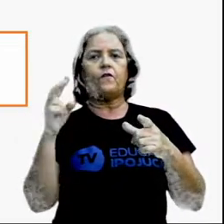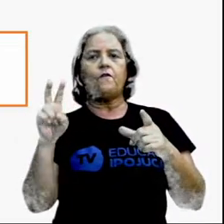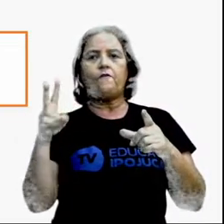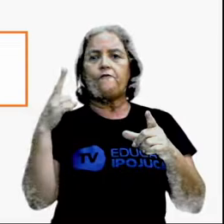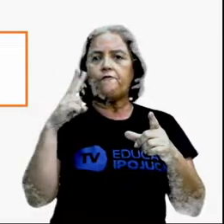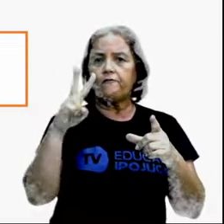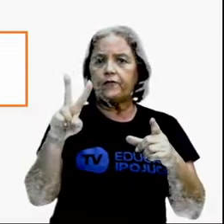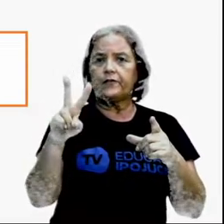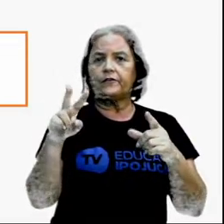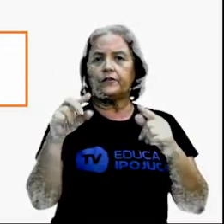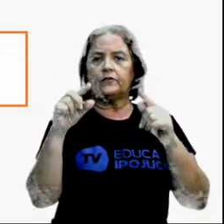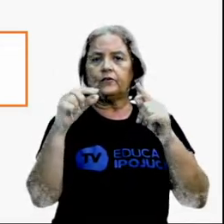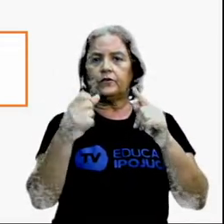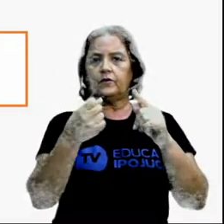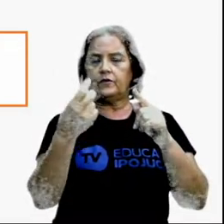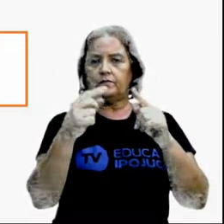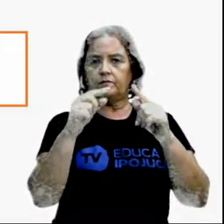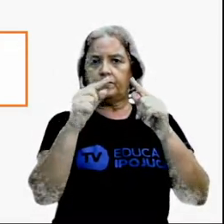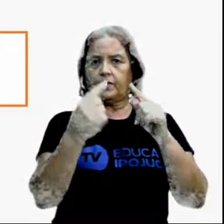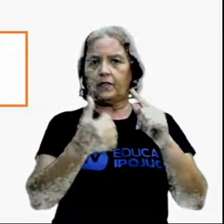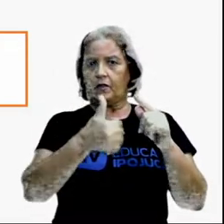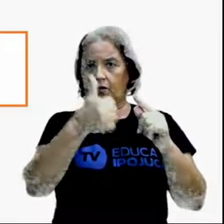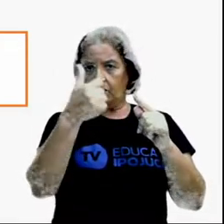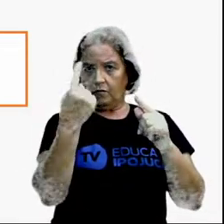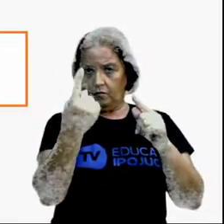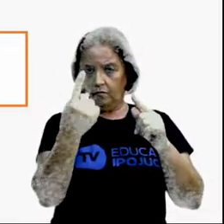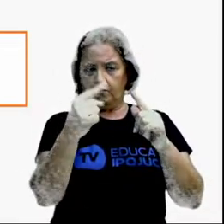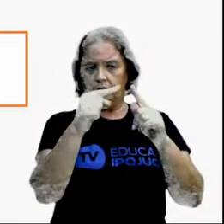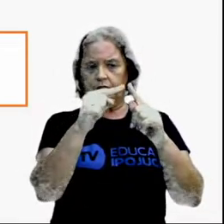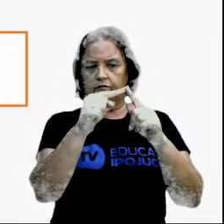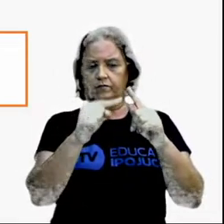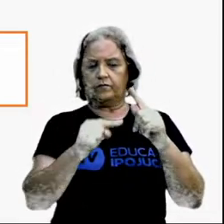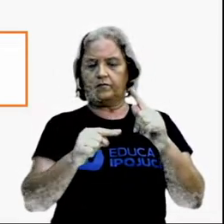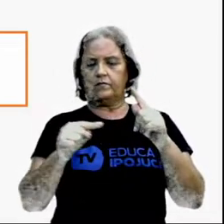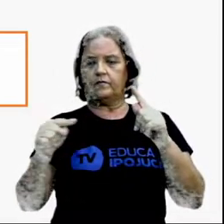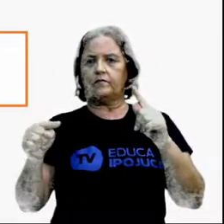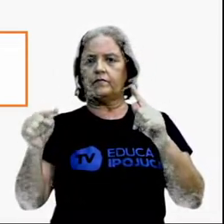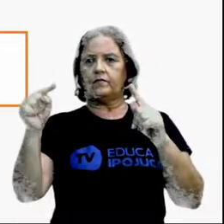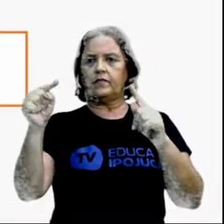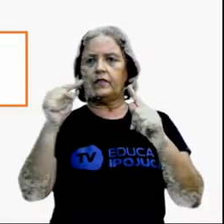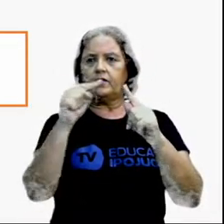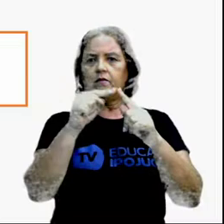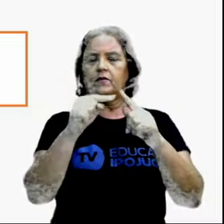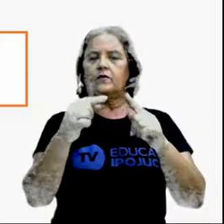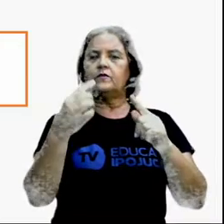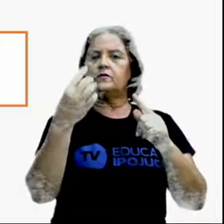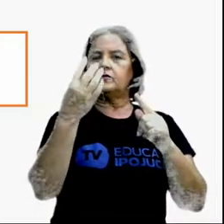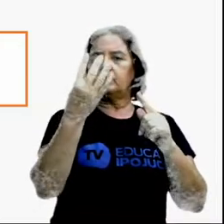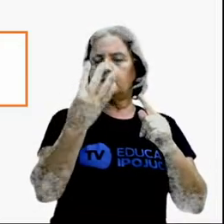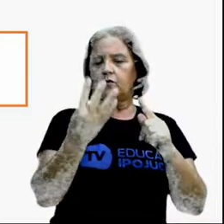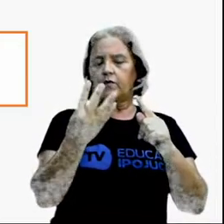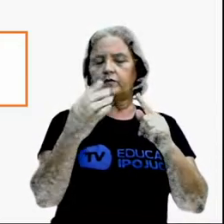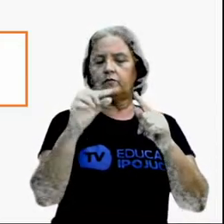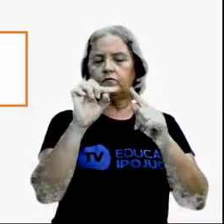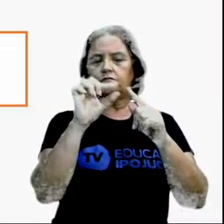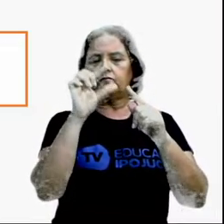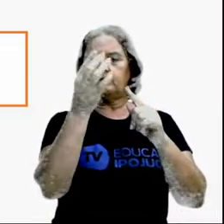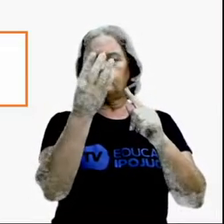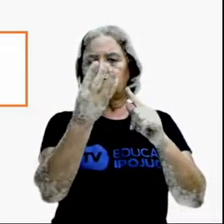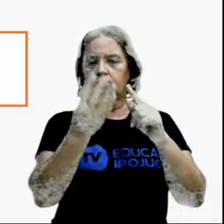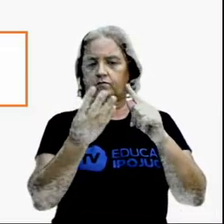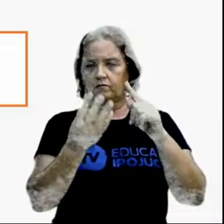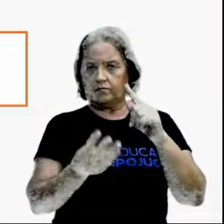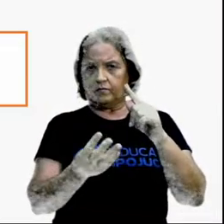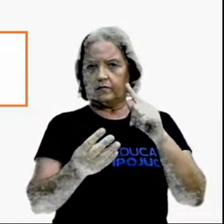um retângulo 2 por 4. Por quê? São duas filas de 4 quadrinhos. Eu coloquei as três